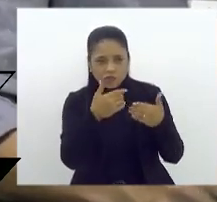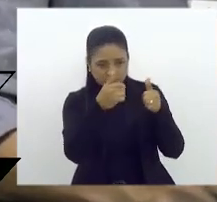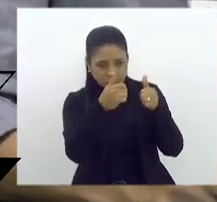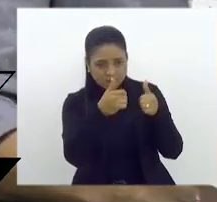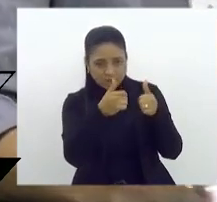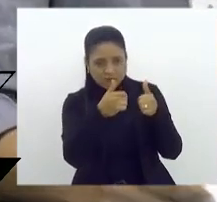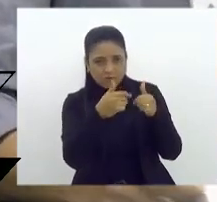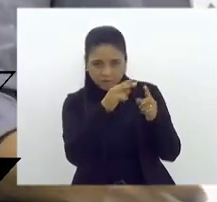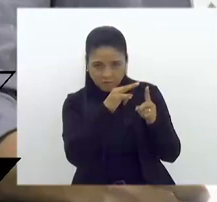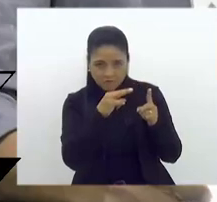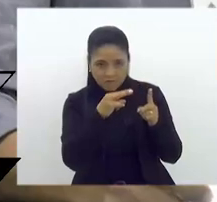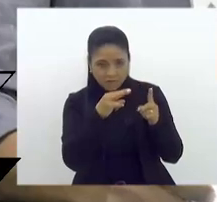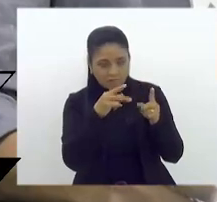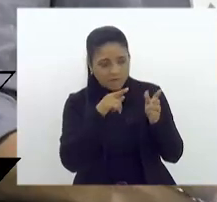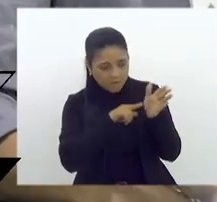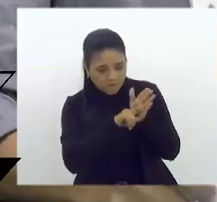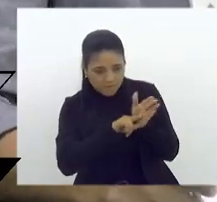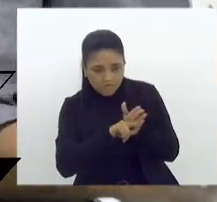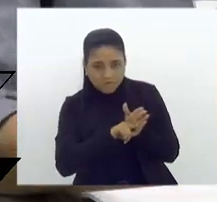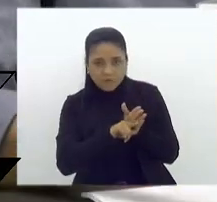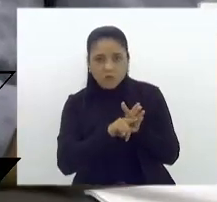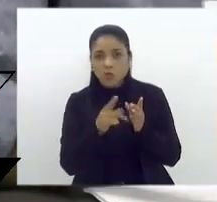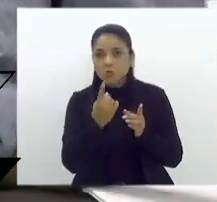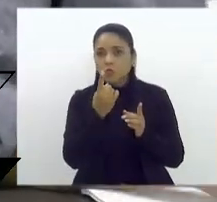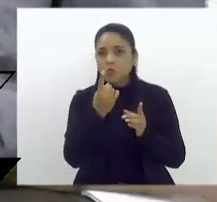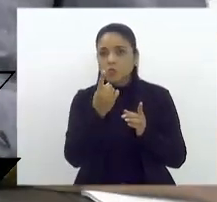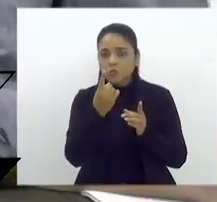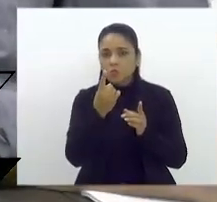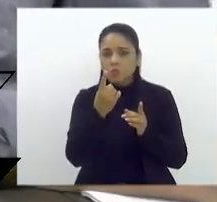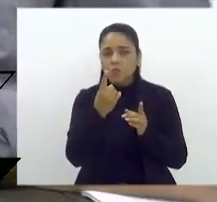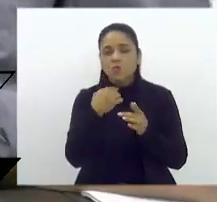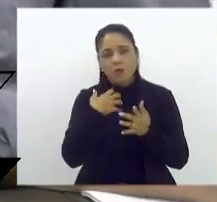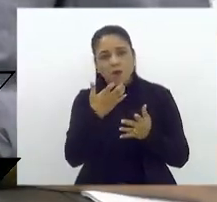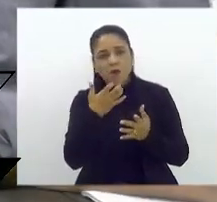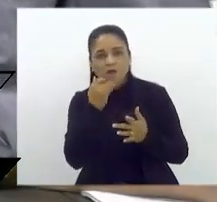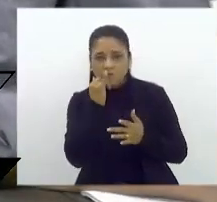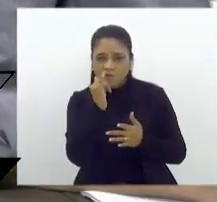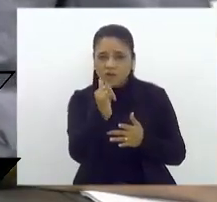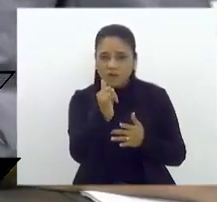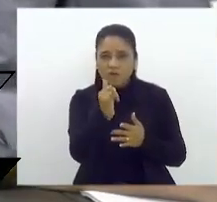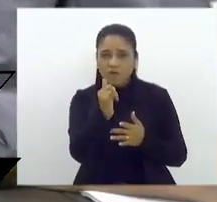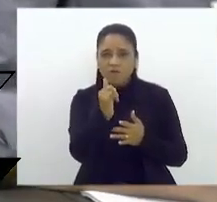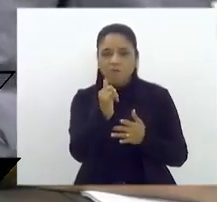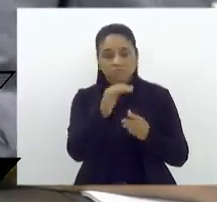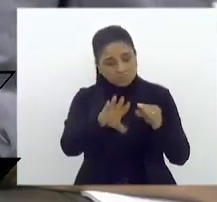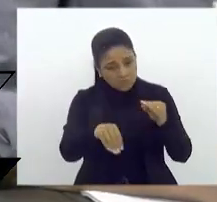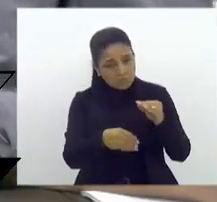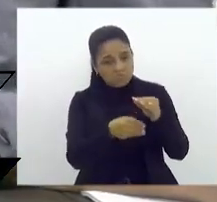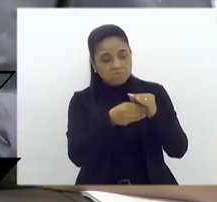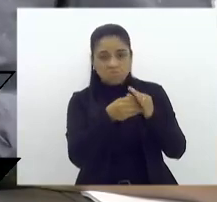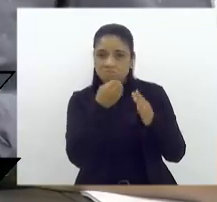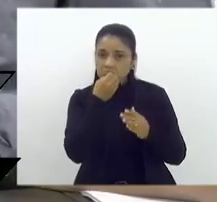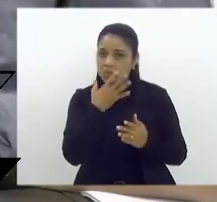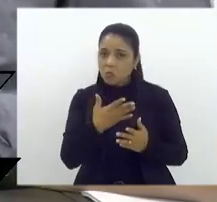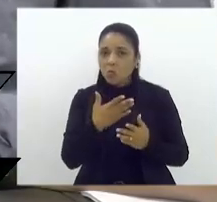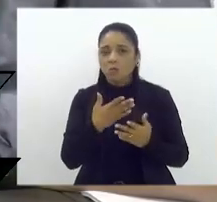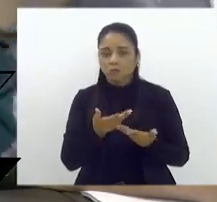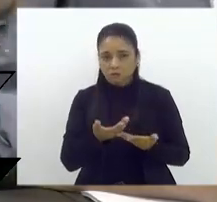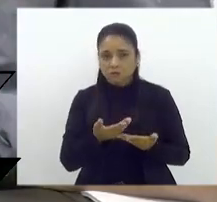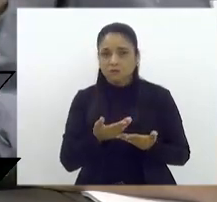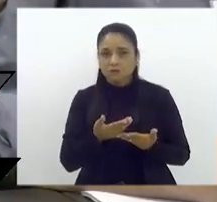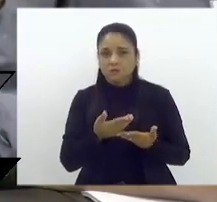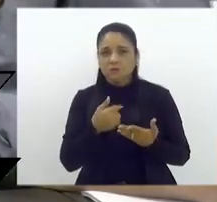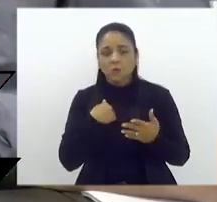já vista? Perfeito. Por uma única sessão. Perfeito. Inclusive, quero dizer que eu acho boas as suas emendas. Eu só quero ver se